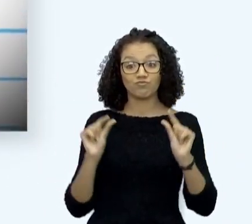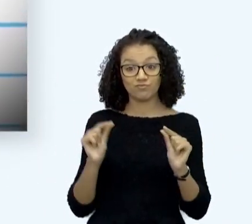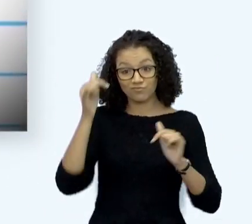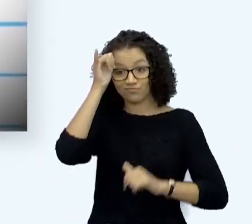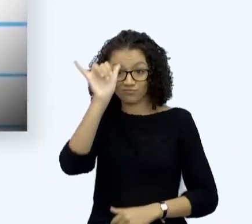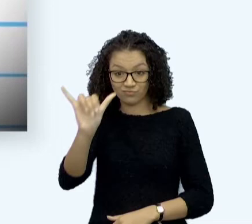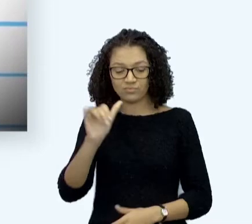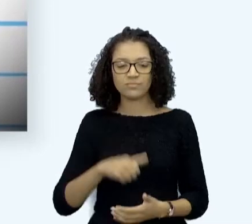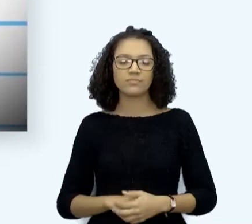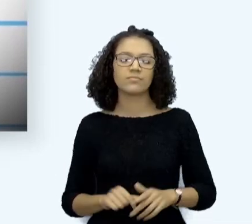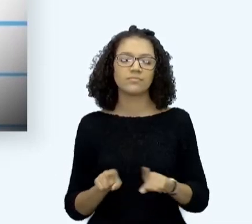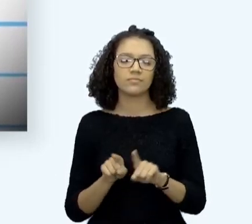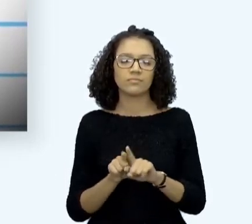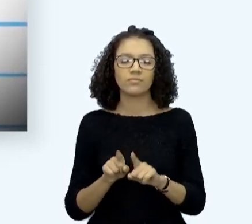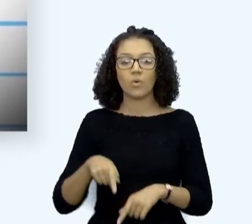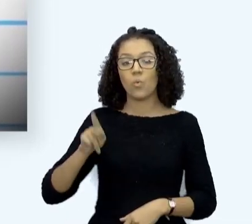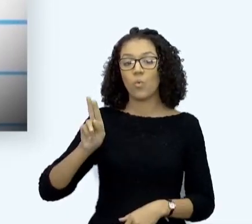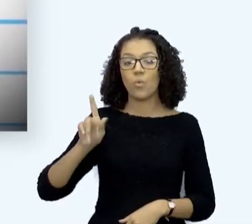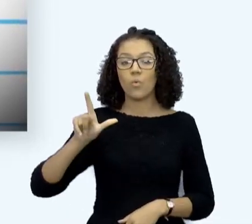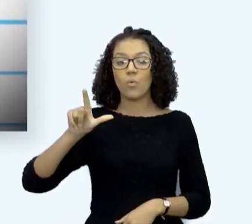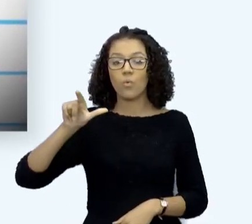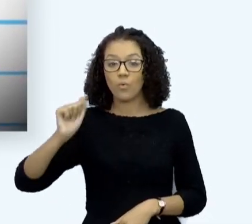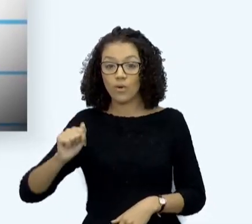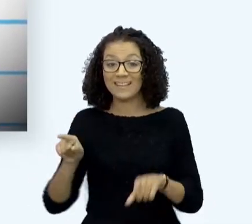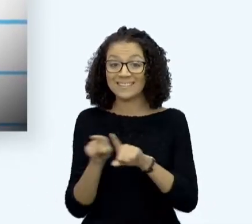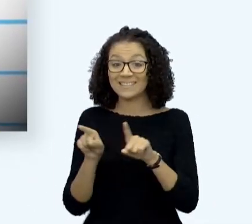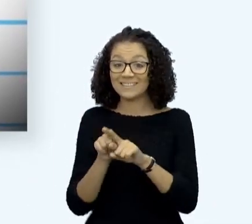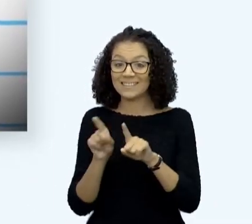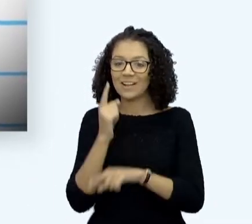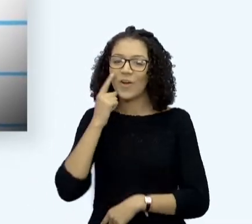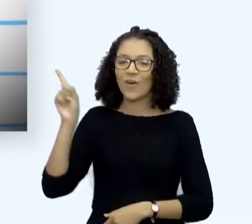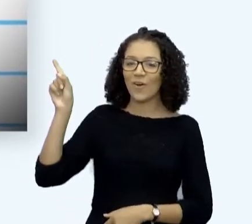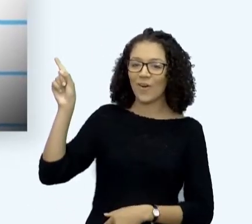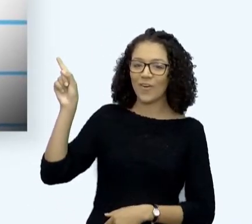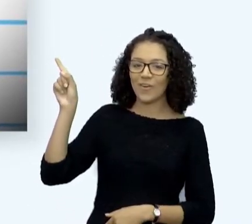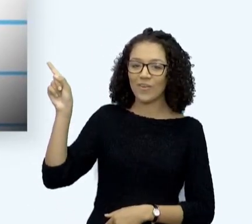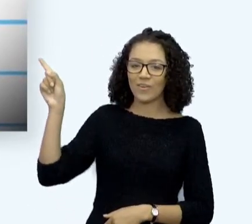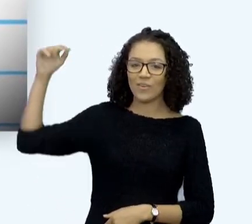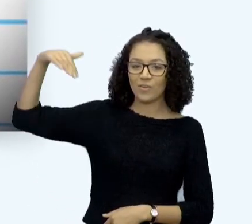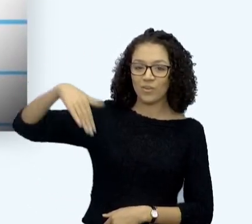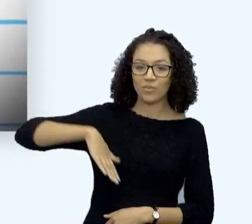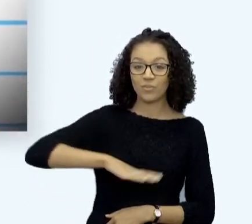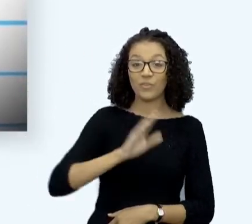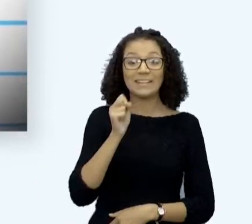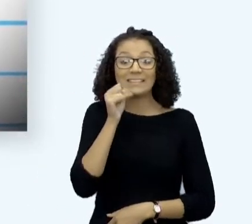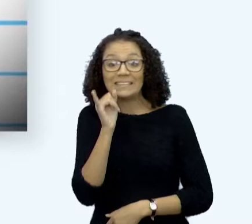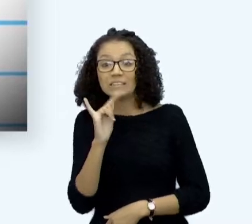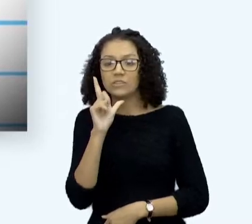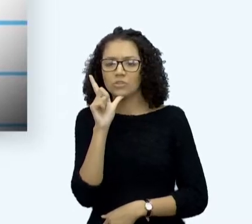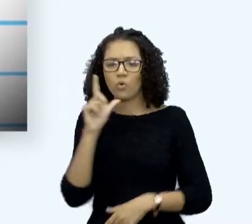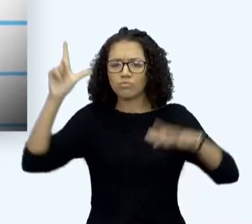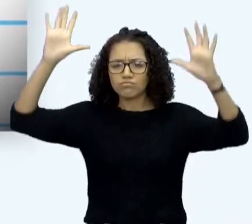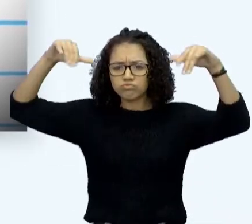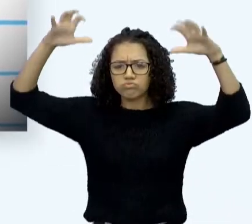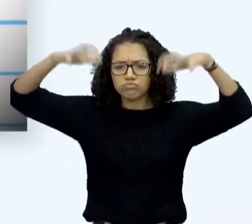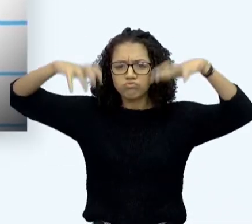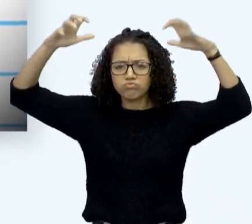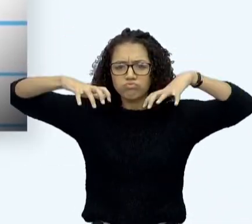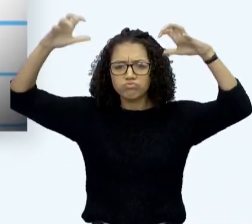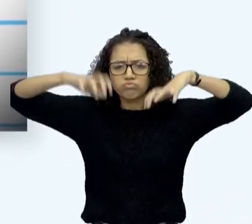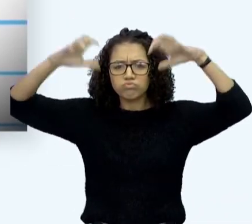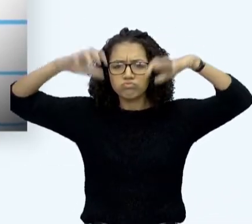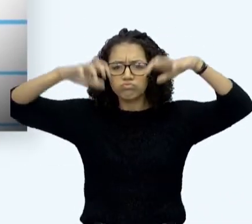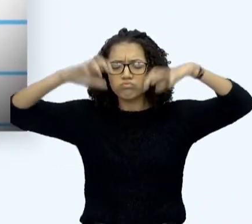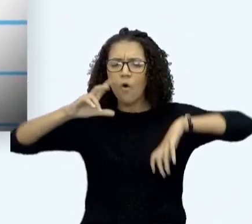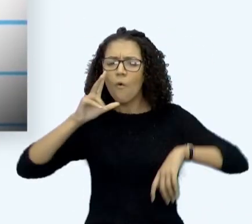Kuala Lumpur, na Malásia, existe um túnel rodoviário projetado para drenar grandes volumes de água da chuva, podendo evitar inundações sem interromper